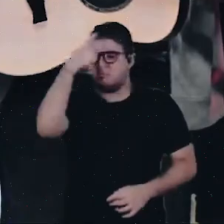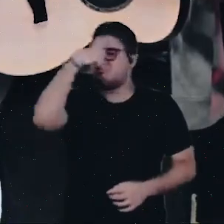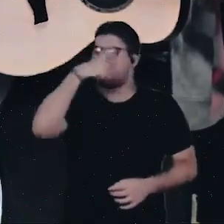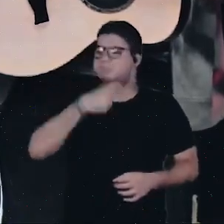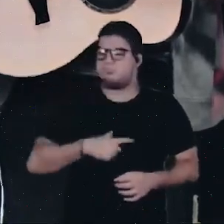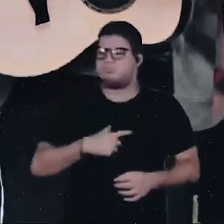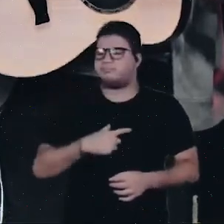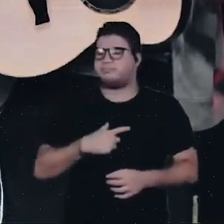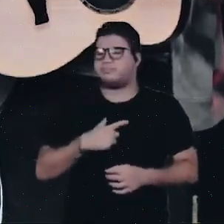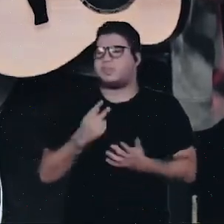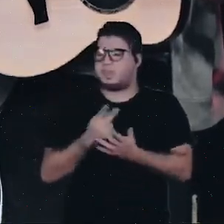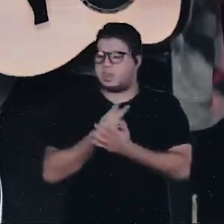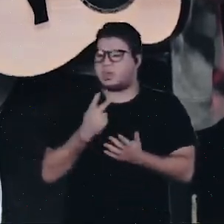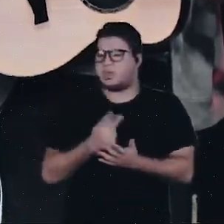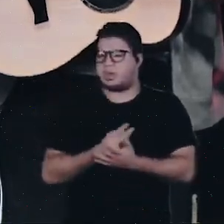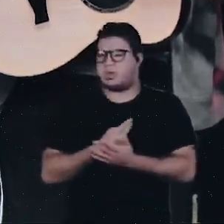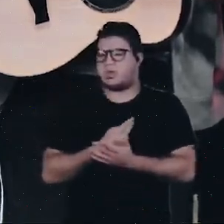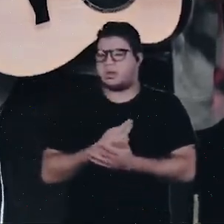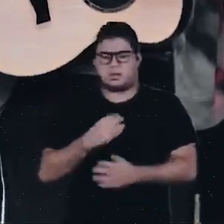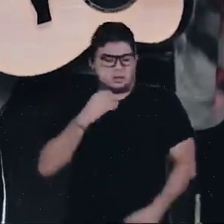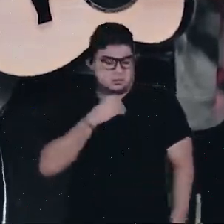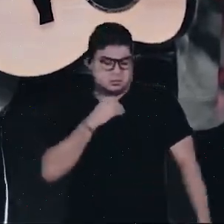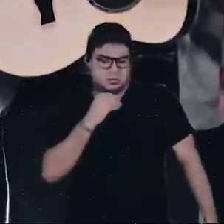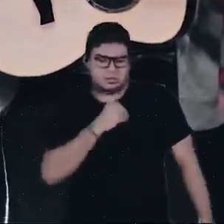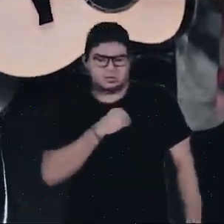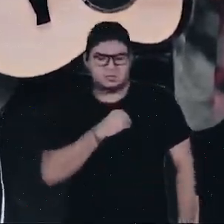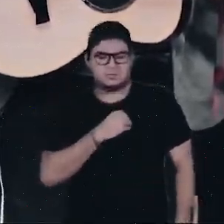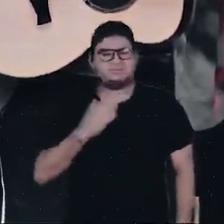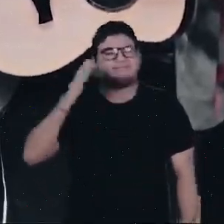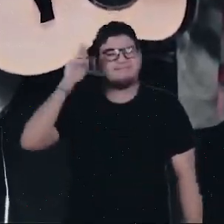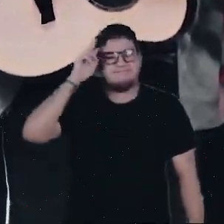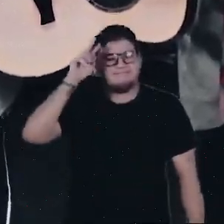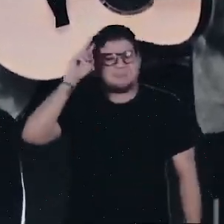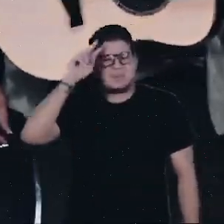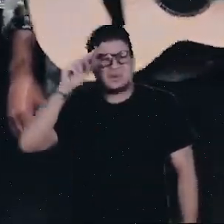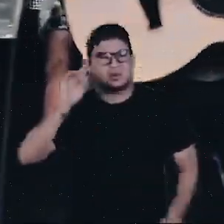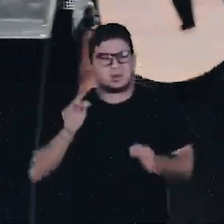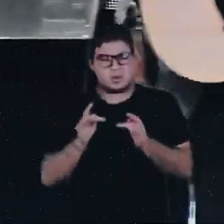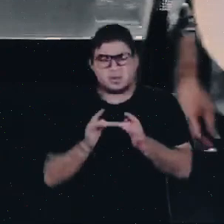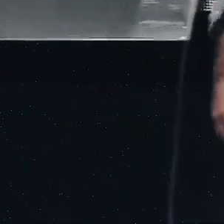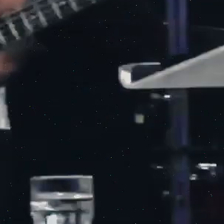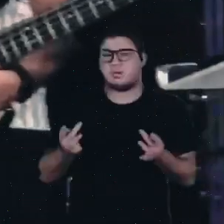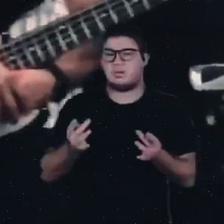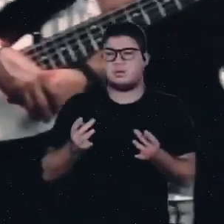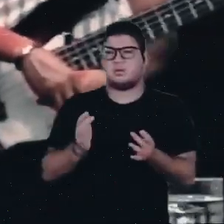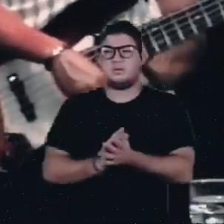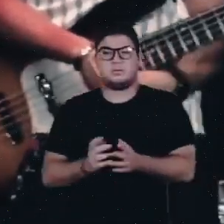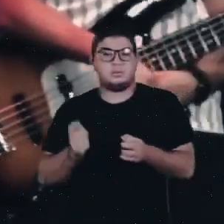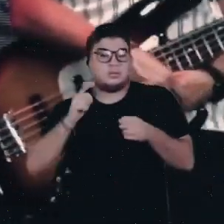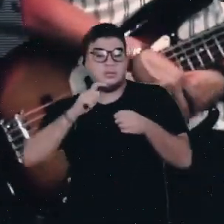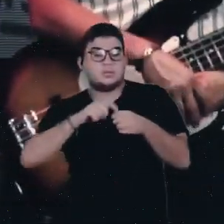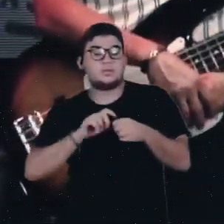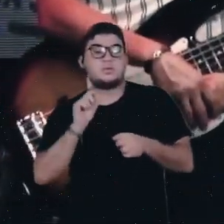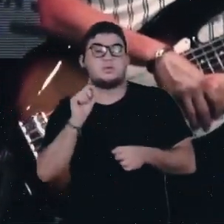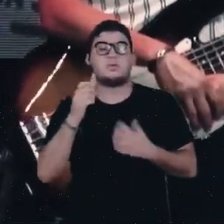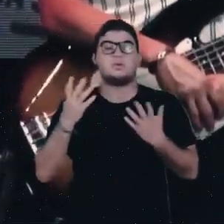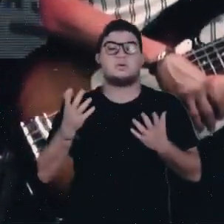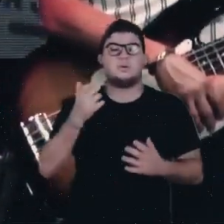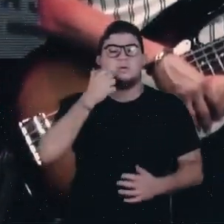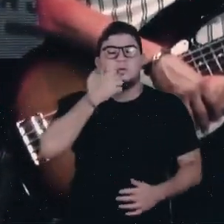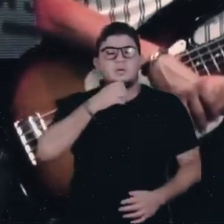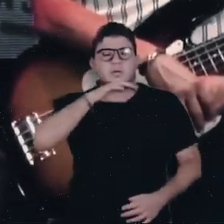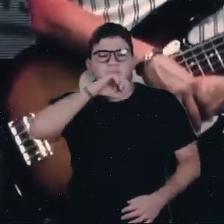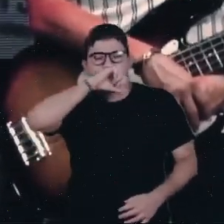estava, no lamaçal do pecado. Lembra do filho pródigo? Voltou como, papai?